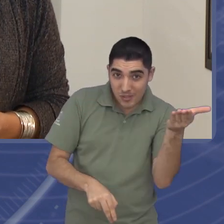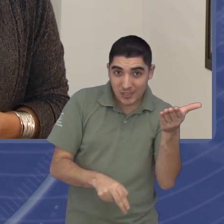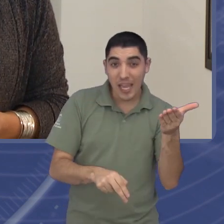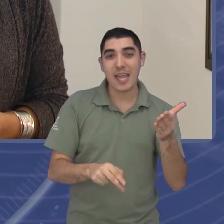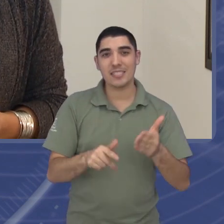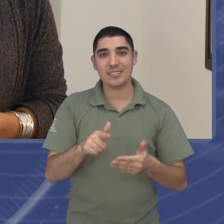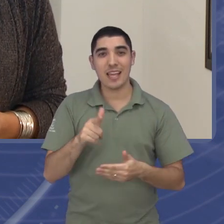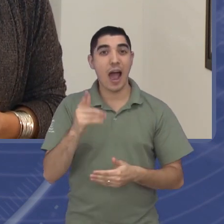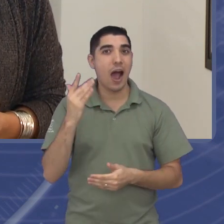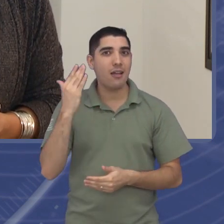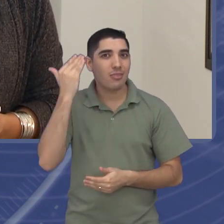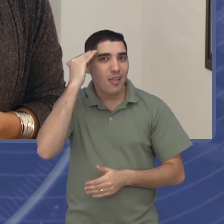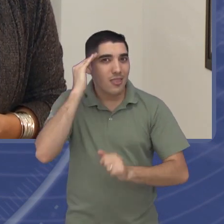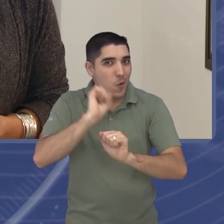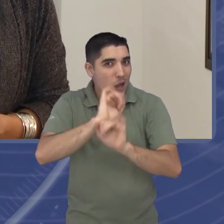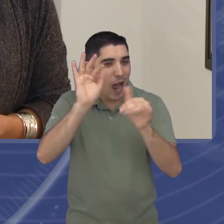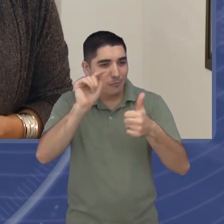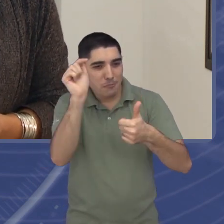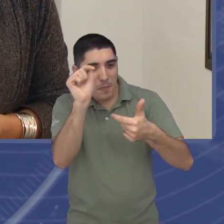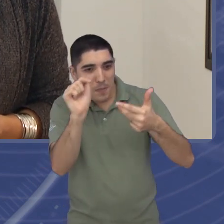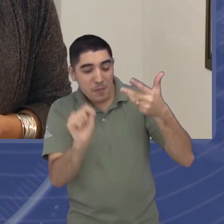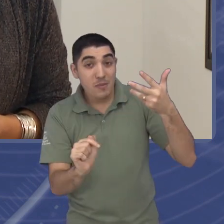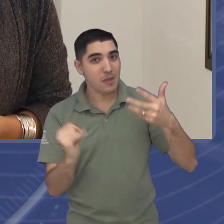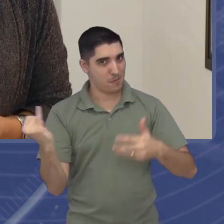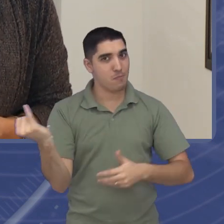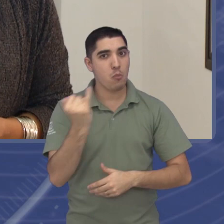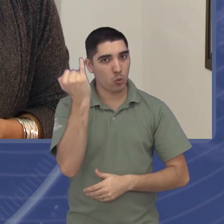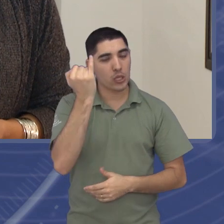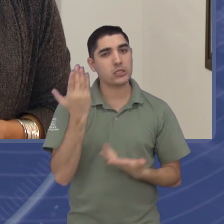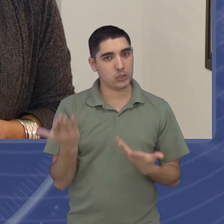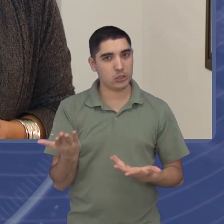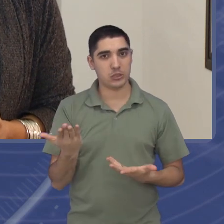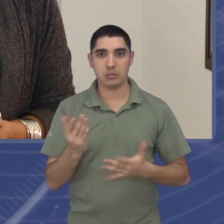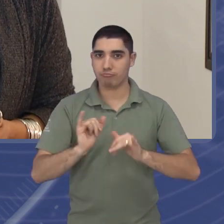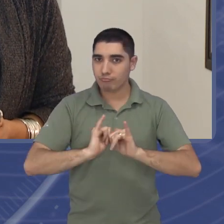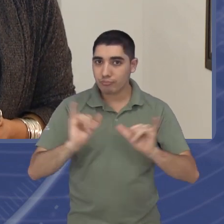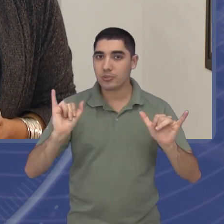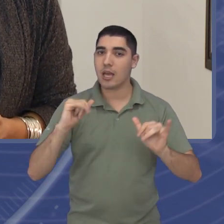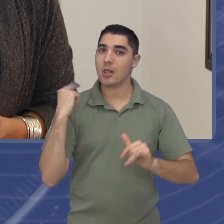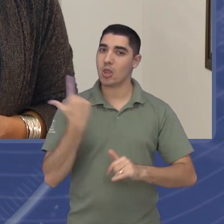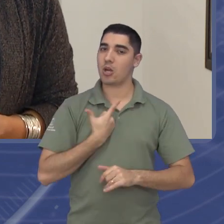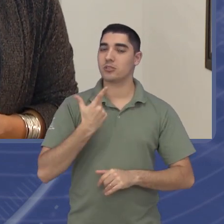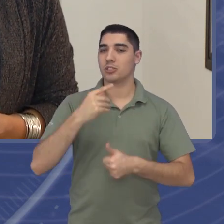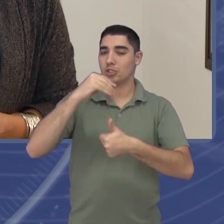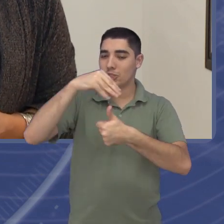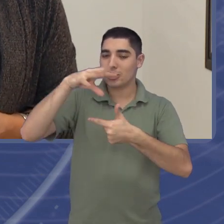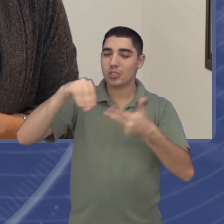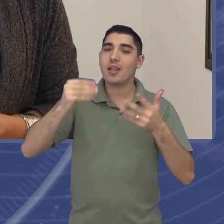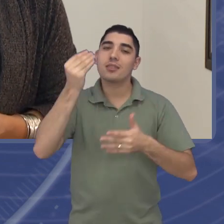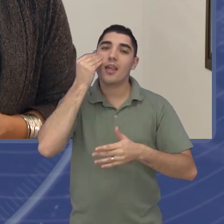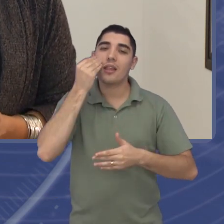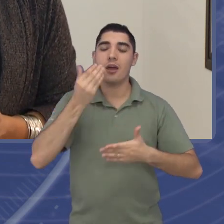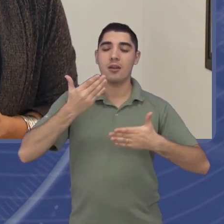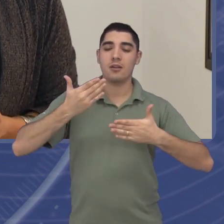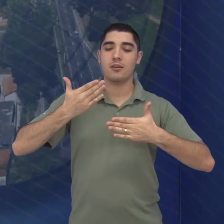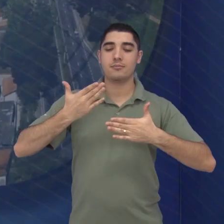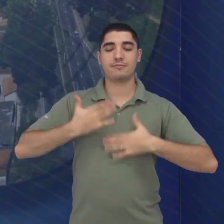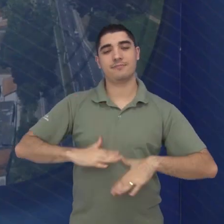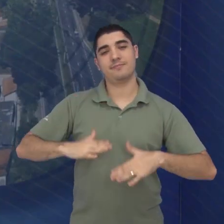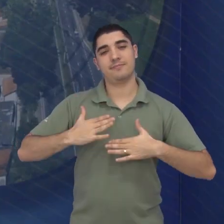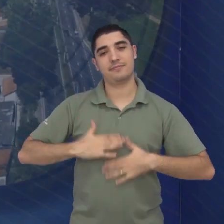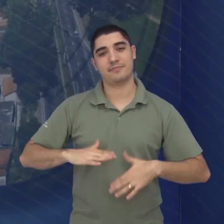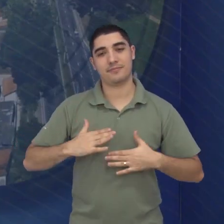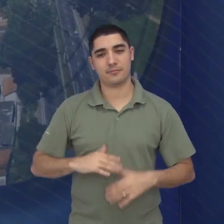é muito importante, né? Informação nunca é demais, algumas diquinhas aí para a gente conseguir relaxar um pouquinho. Bom,